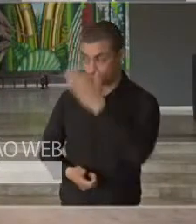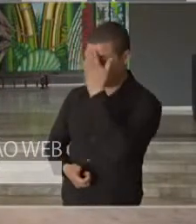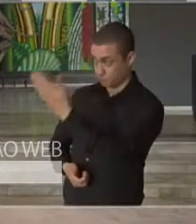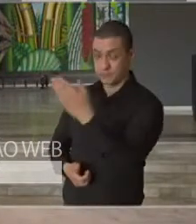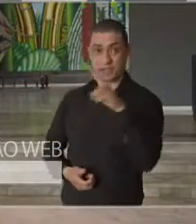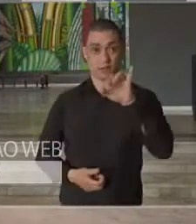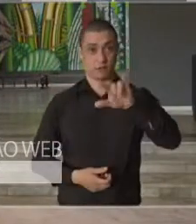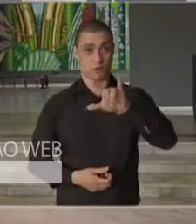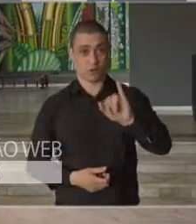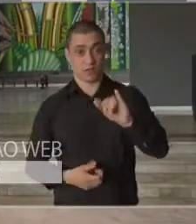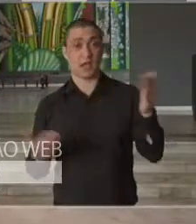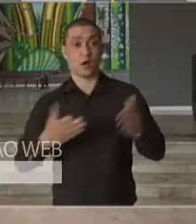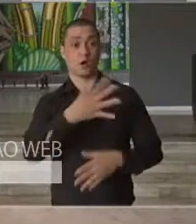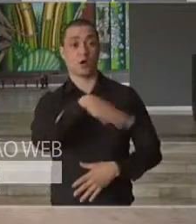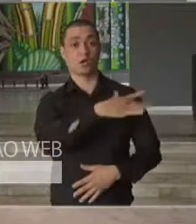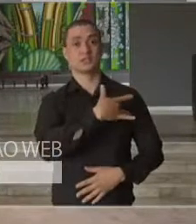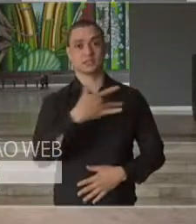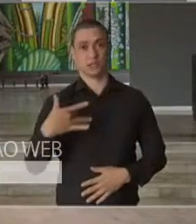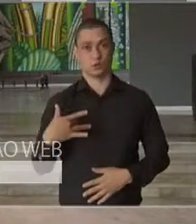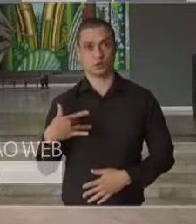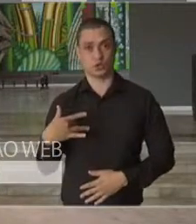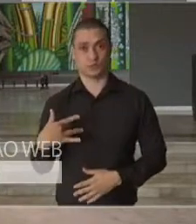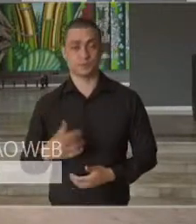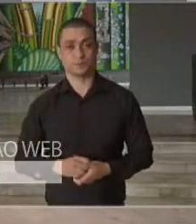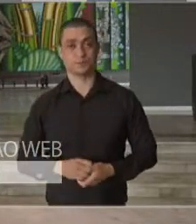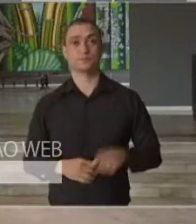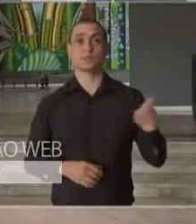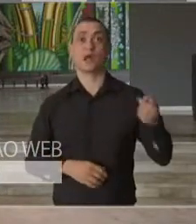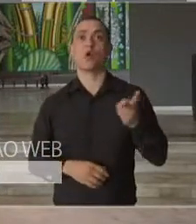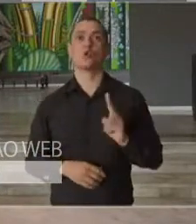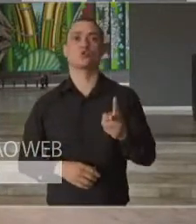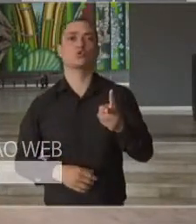Obrigado, Vignoli. Agora vamos à saúde, na extensão e na